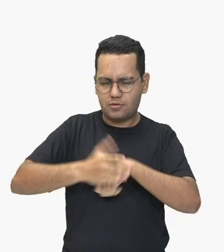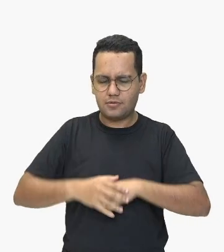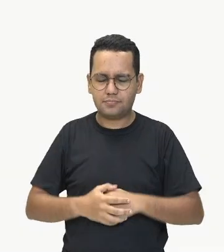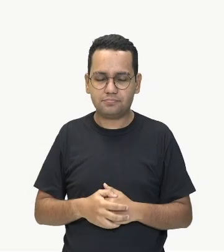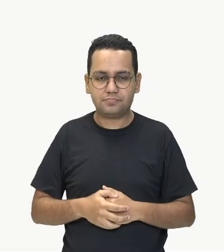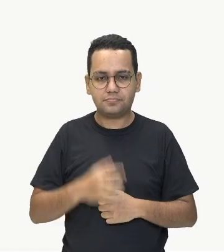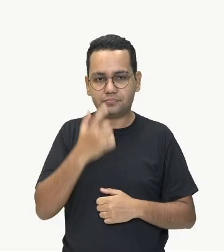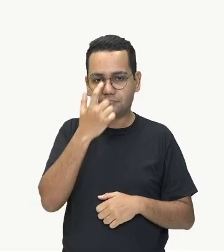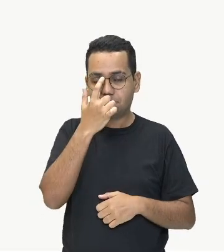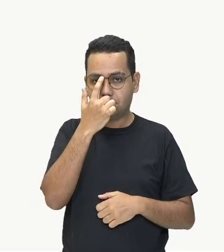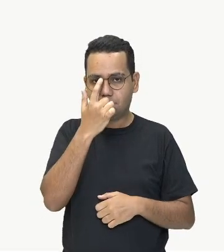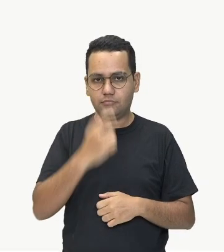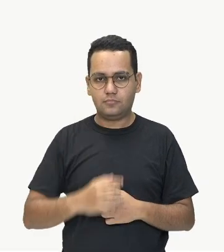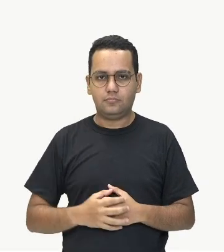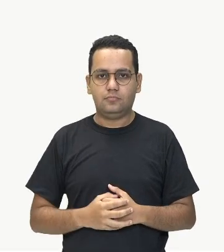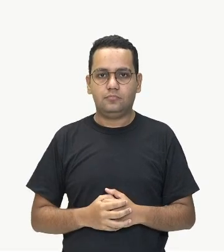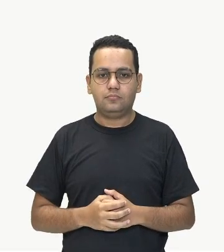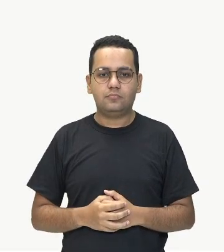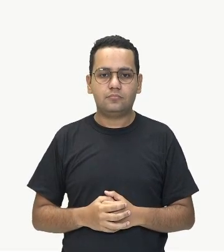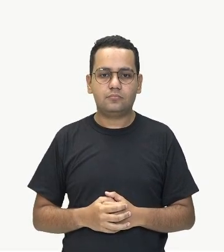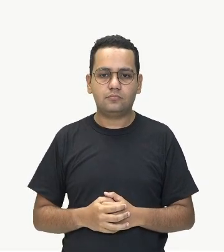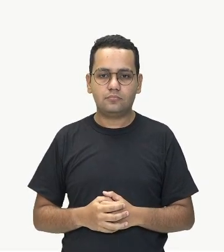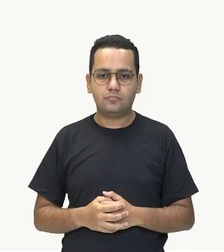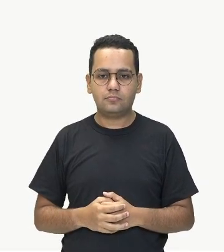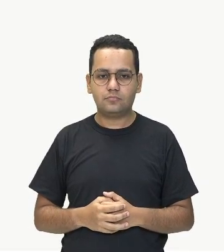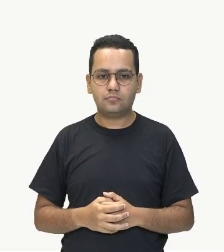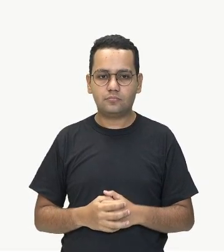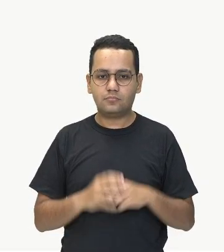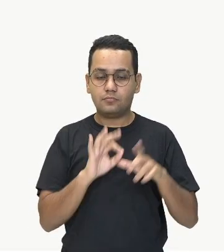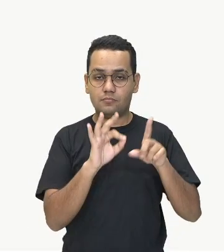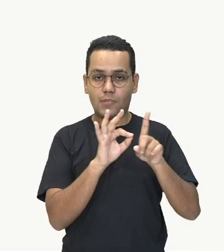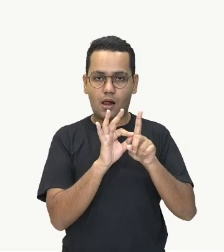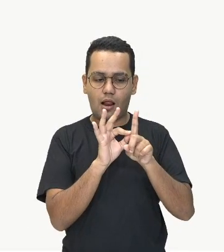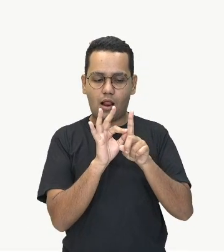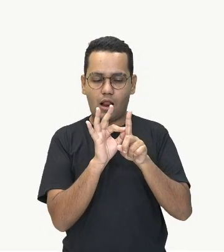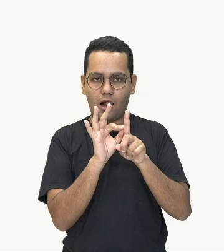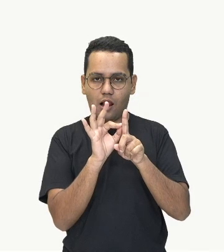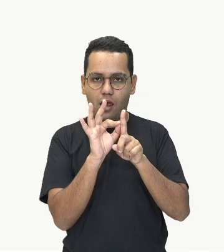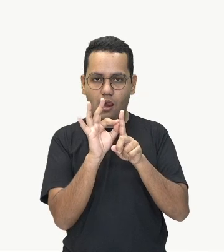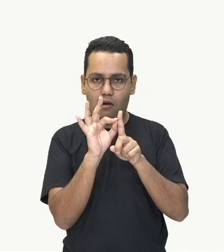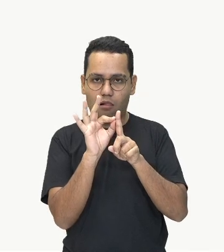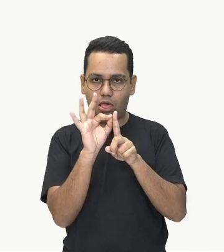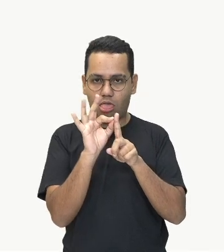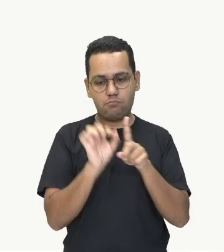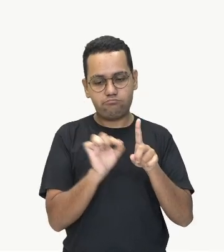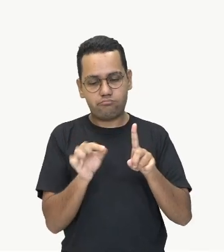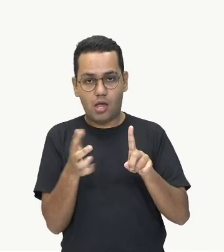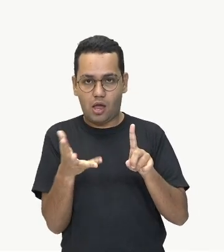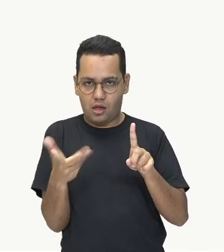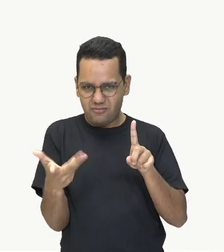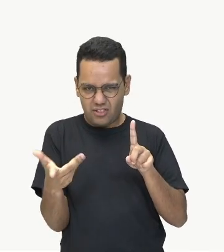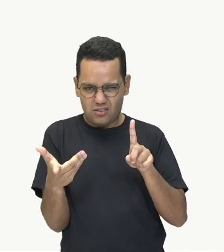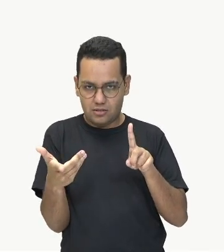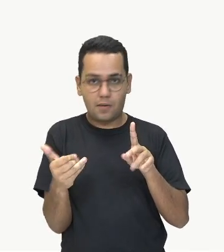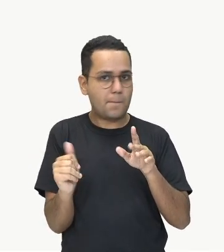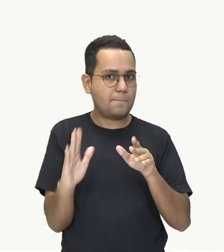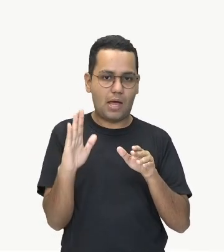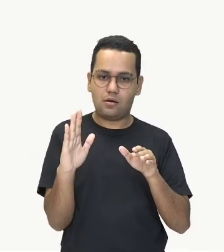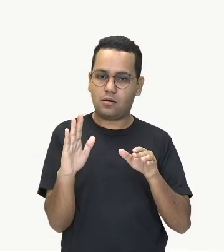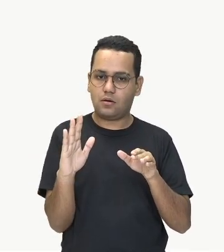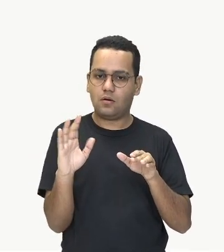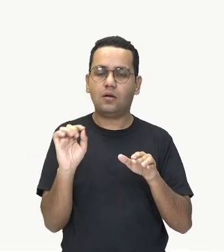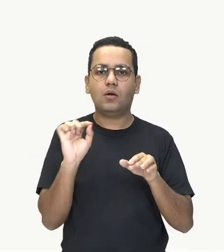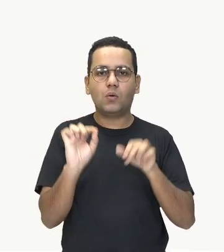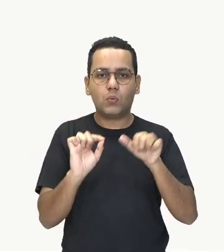então note aqui a elevação de temperatura aumenta a velocidade das reações químicas